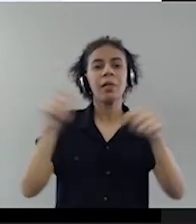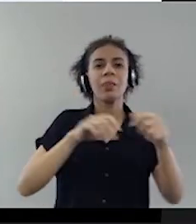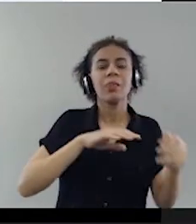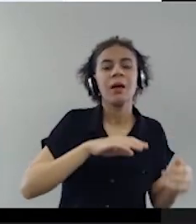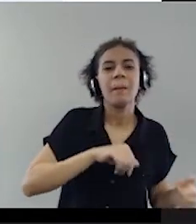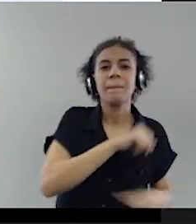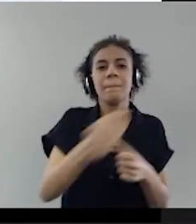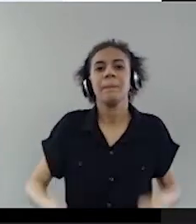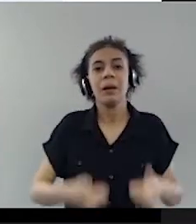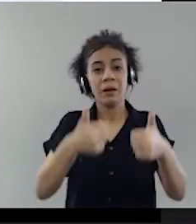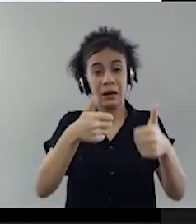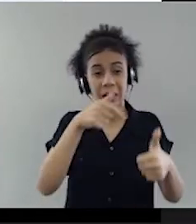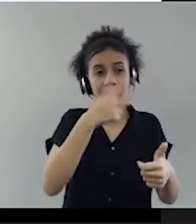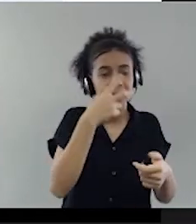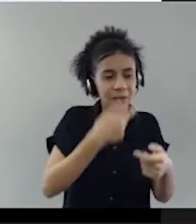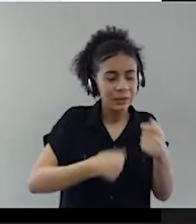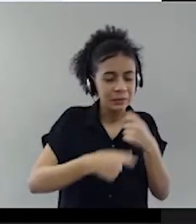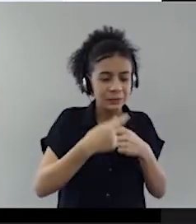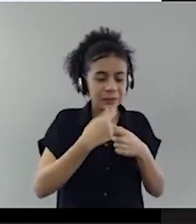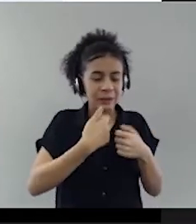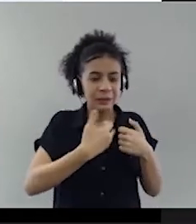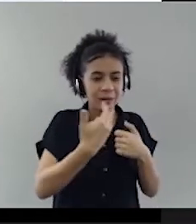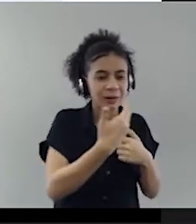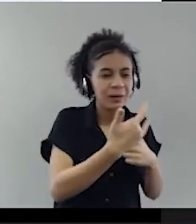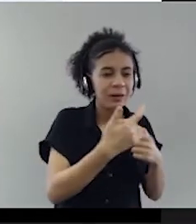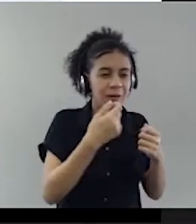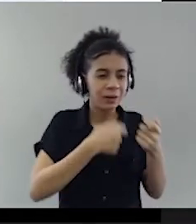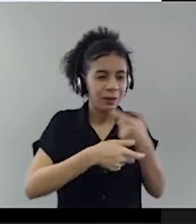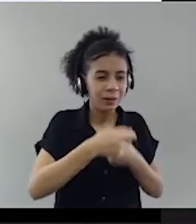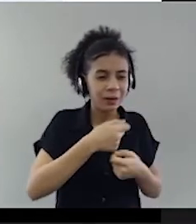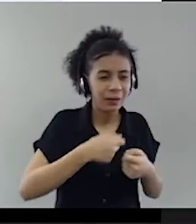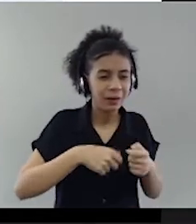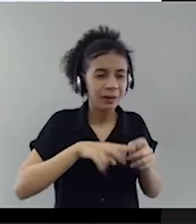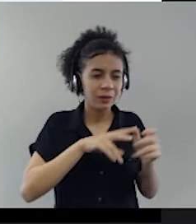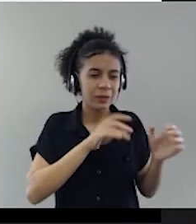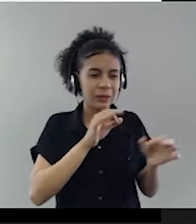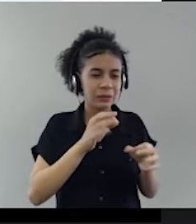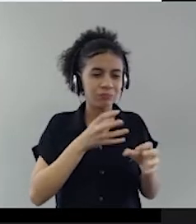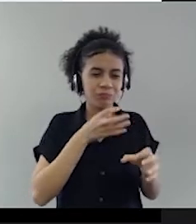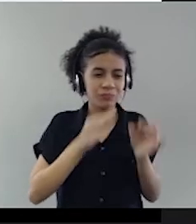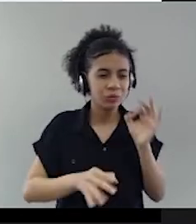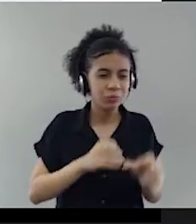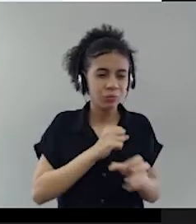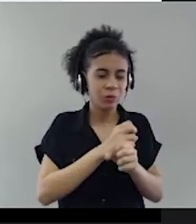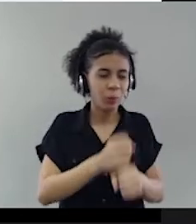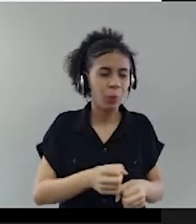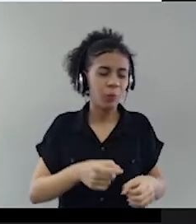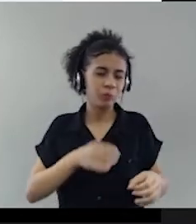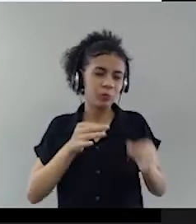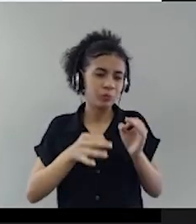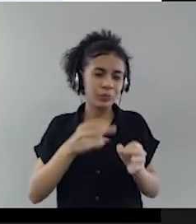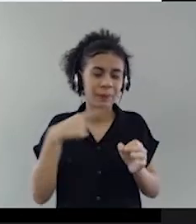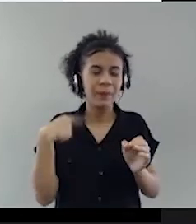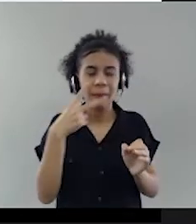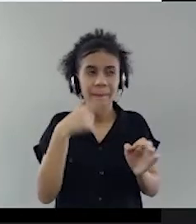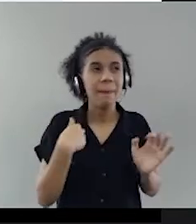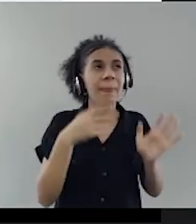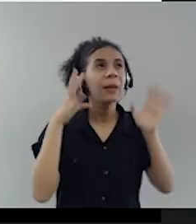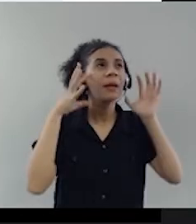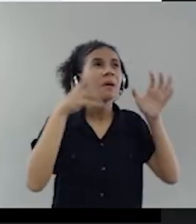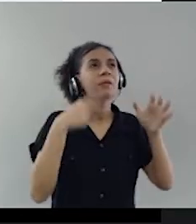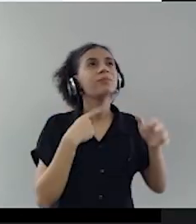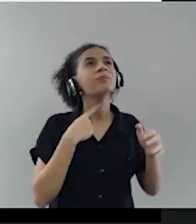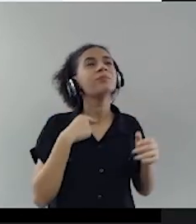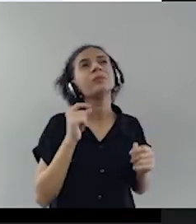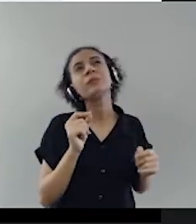autorrealizável. Então, nesse mundo do auto-engano, dos manuais, da decisão dos tribunais de contas, do judiciário e tudo mais, se tem um